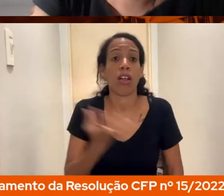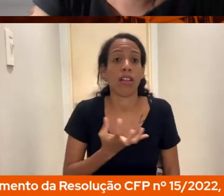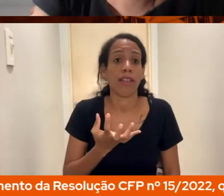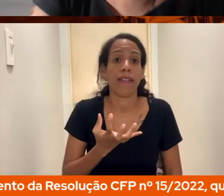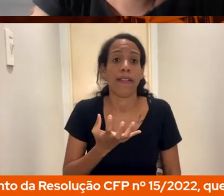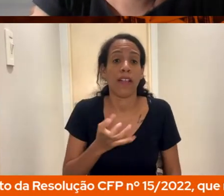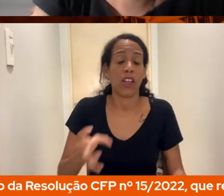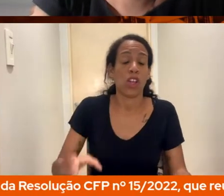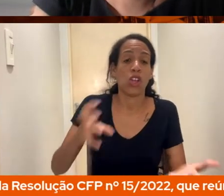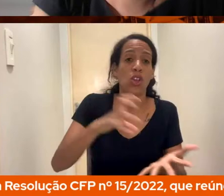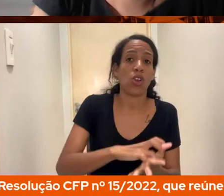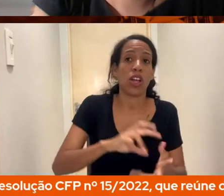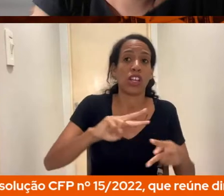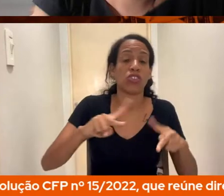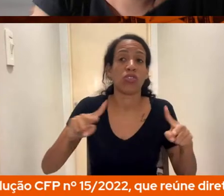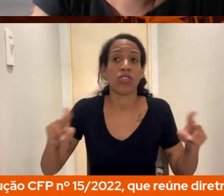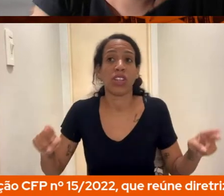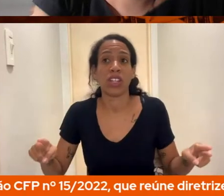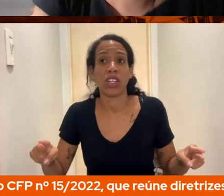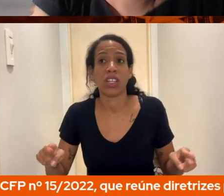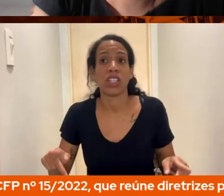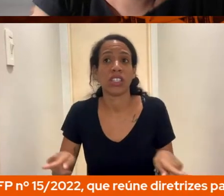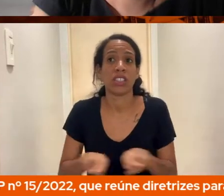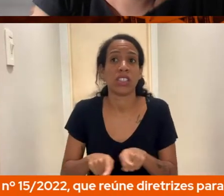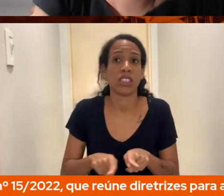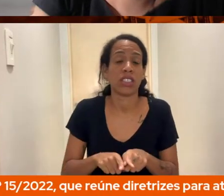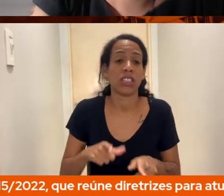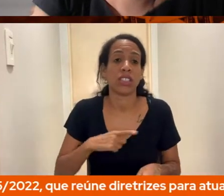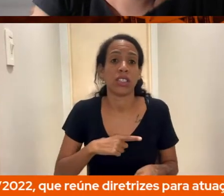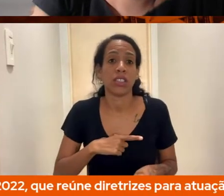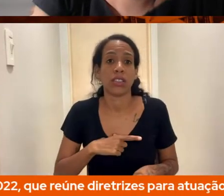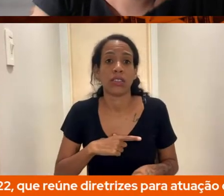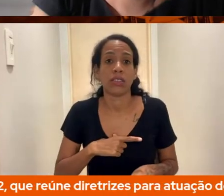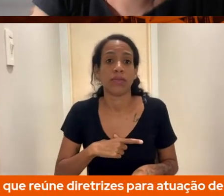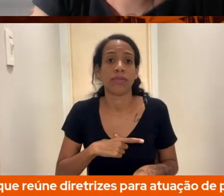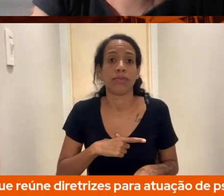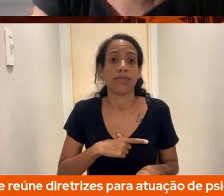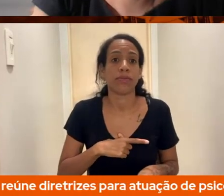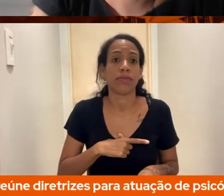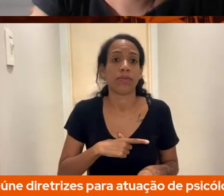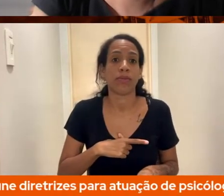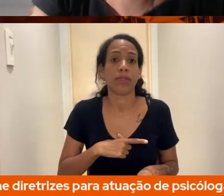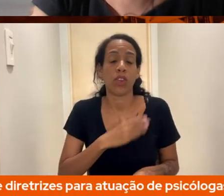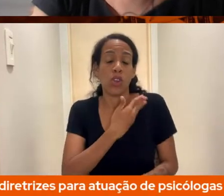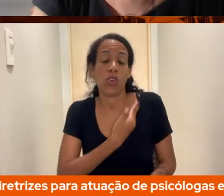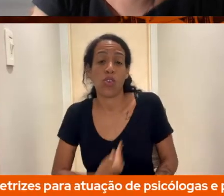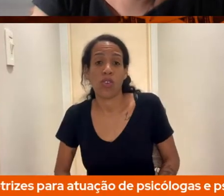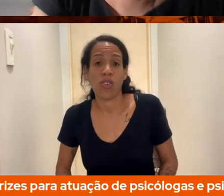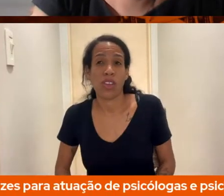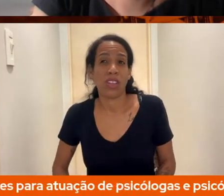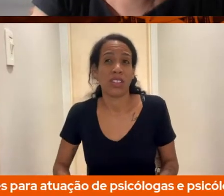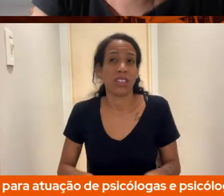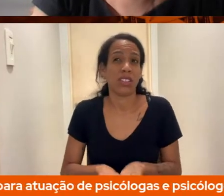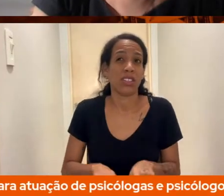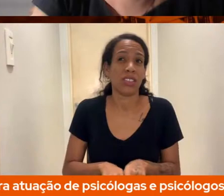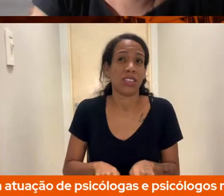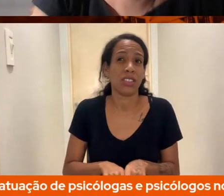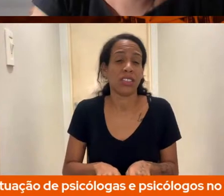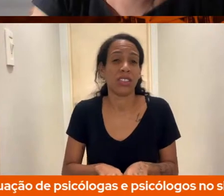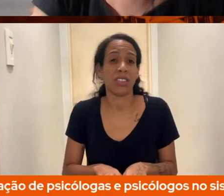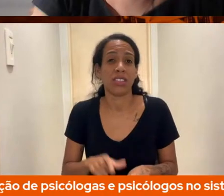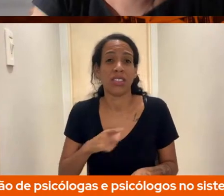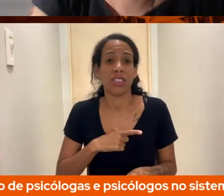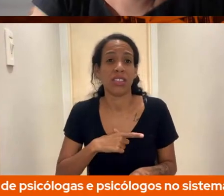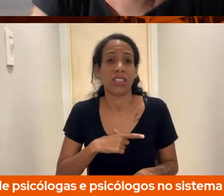um adolescente dentro de uma unidade de internação e achar que isso vai transformar a vida dele, né? Eu sempre lembro da frase do Zaffaroni que diz,